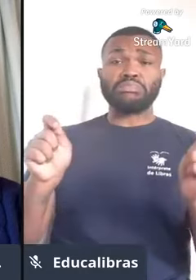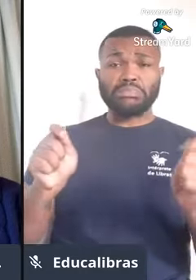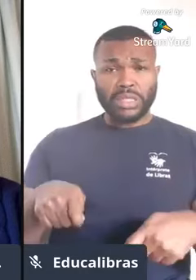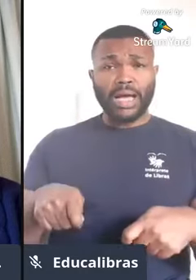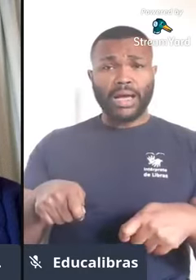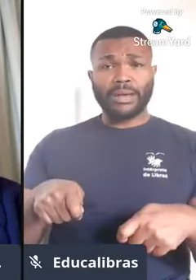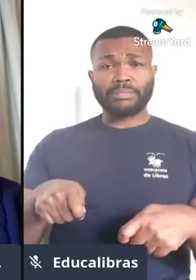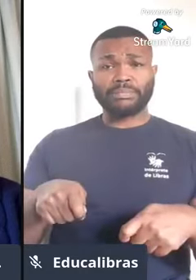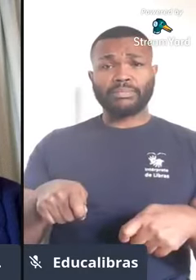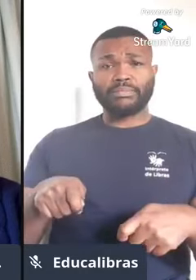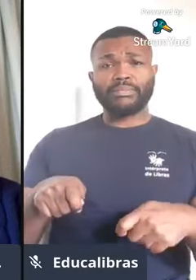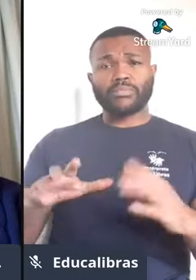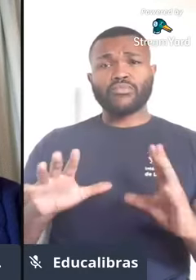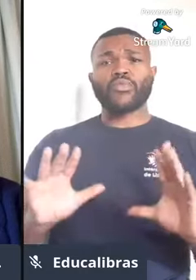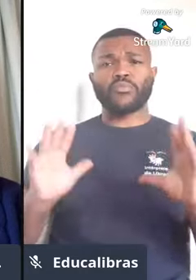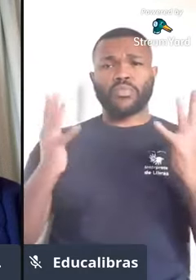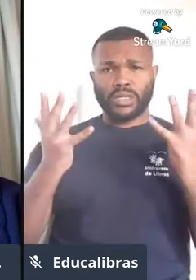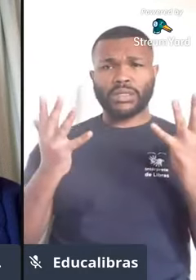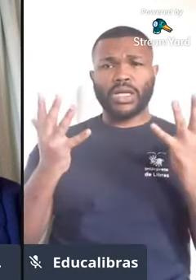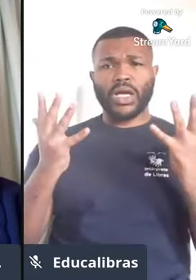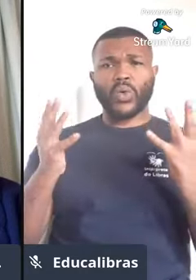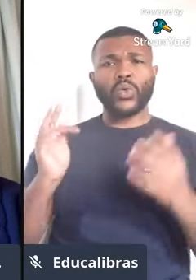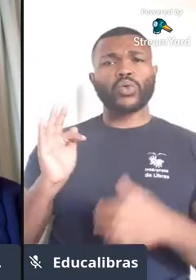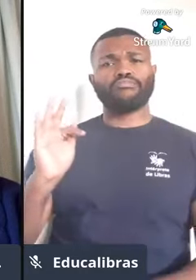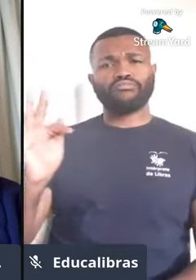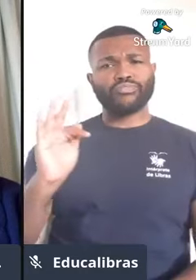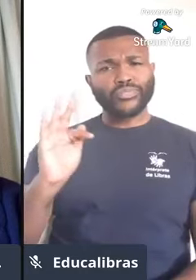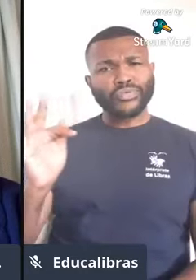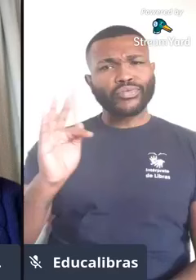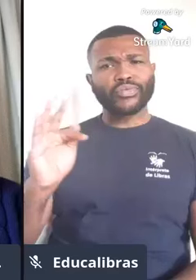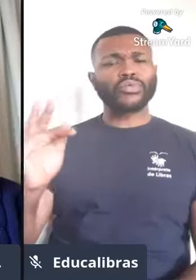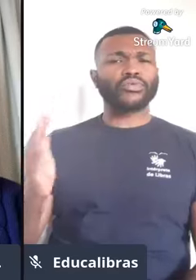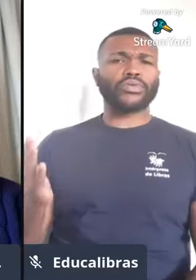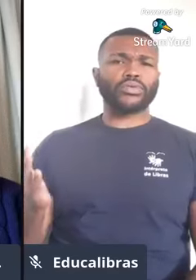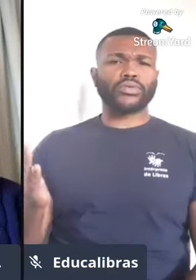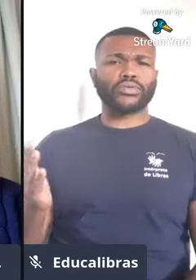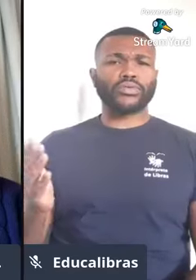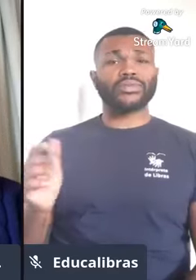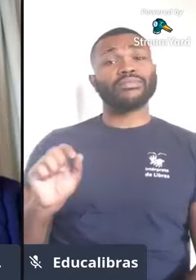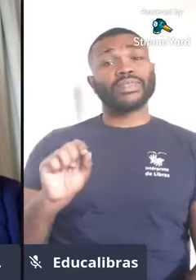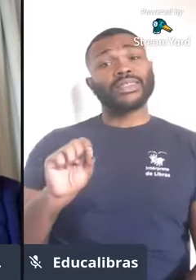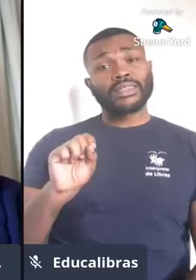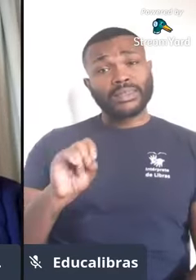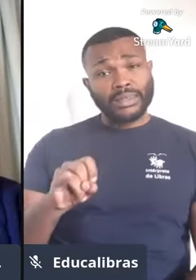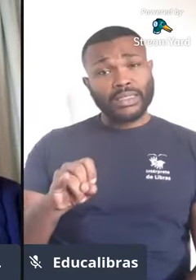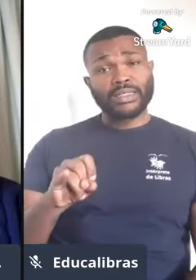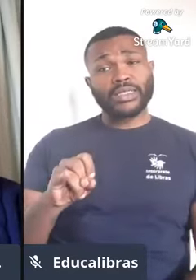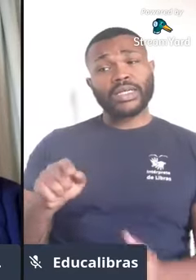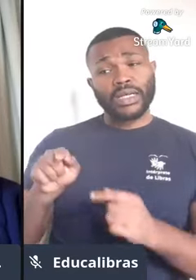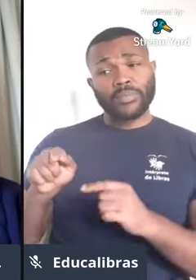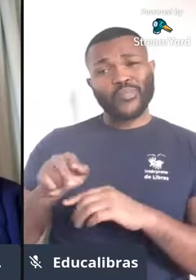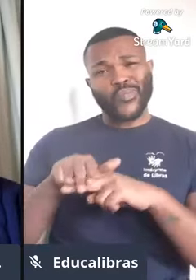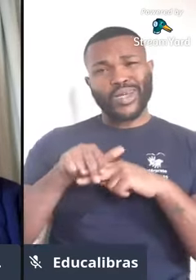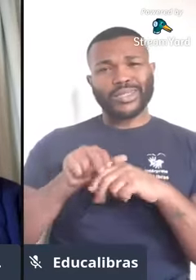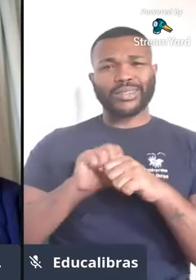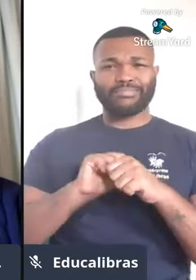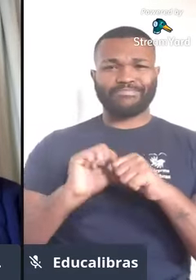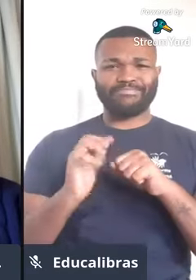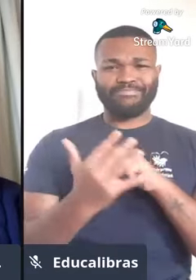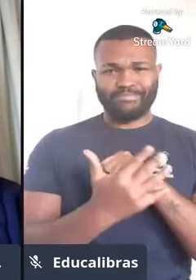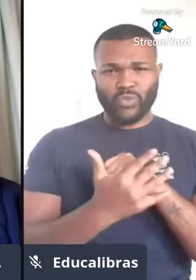essas comemorações no futuro, se essa questão da pandemia